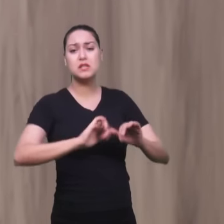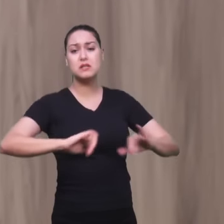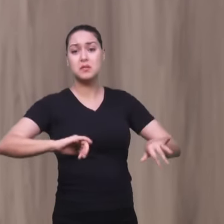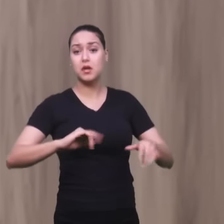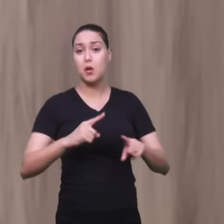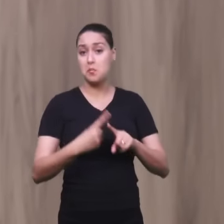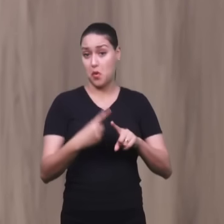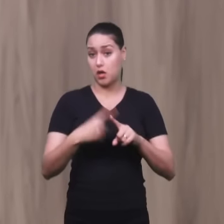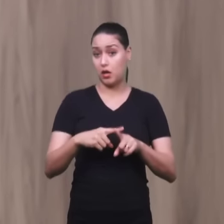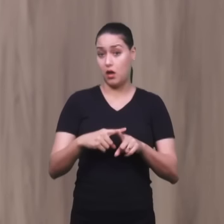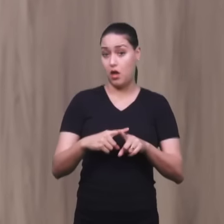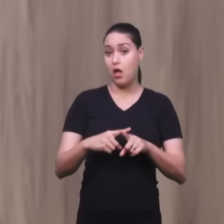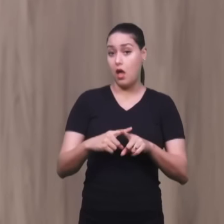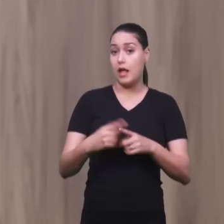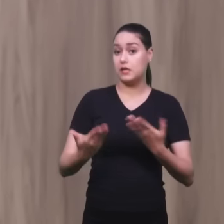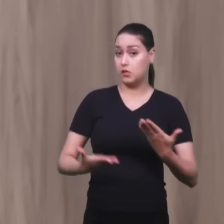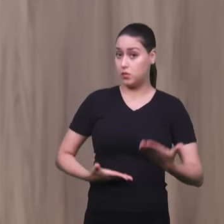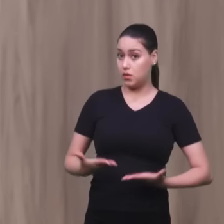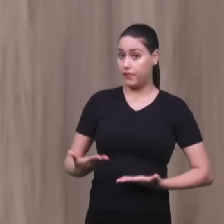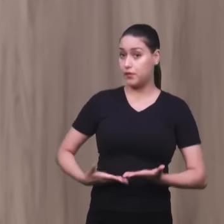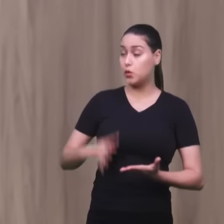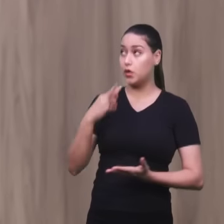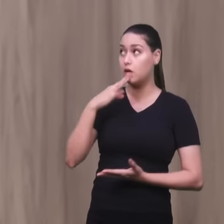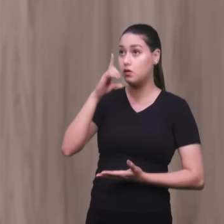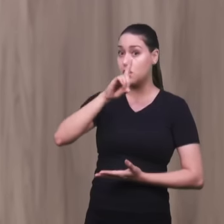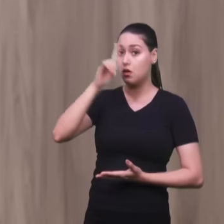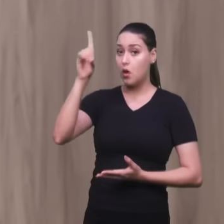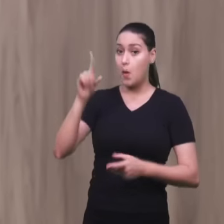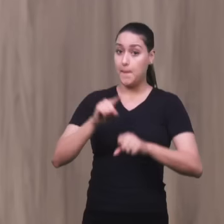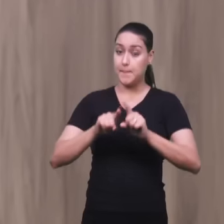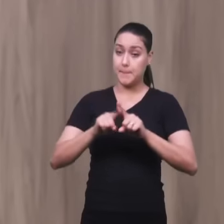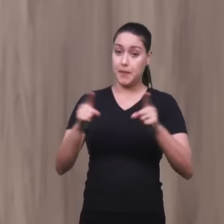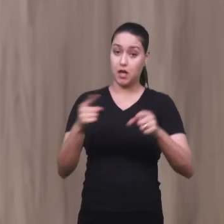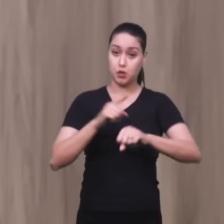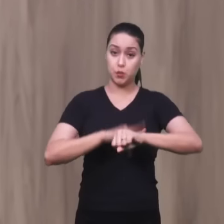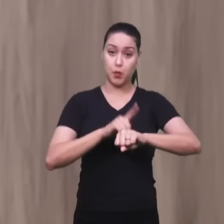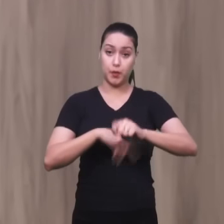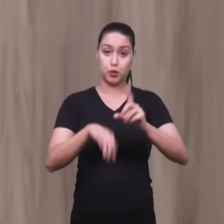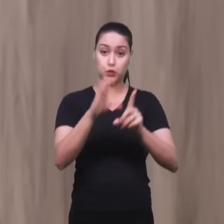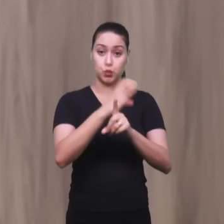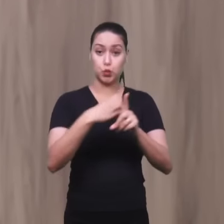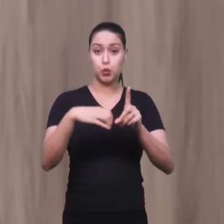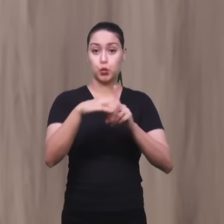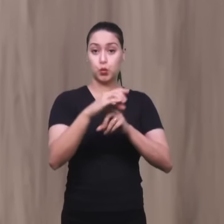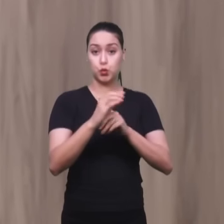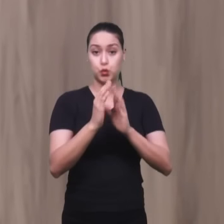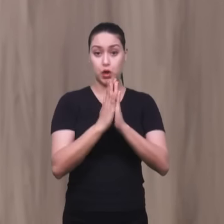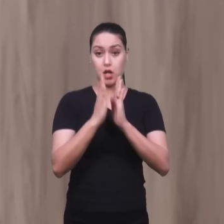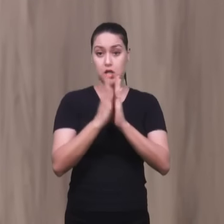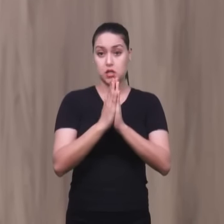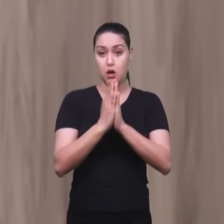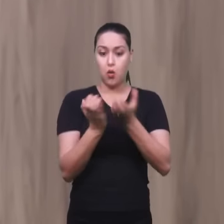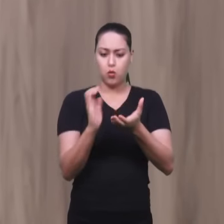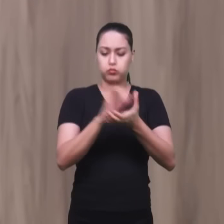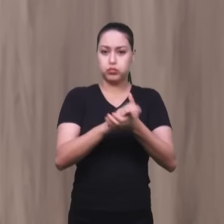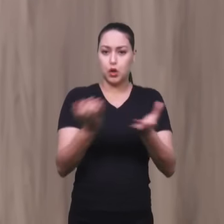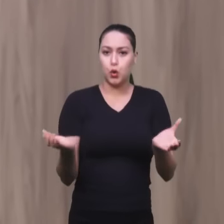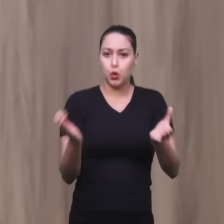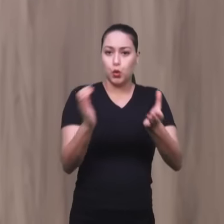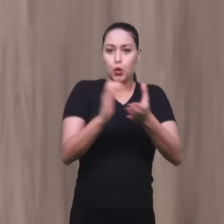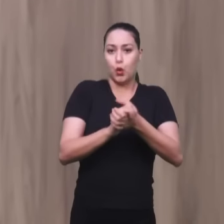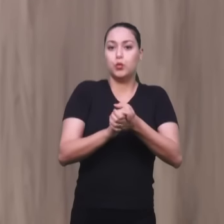O casal se reconciliará E fará uma reconciliação Por amor Aos filhos O Senhor Deus também mostrou Um outro